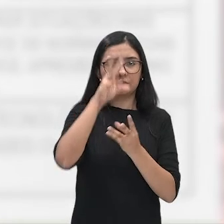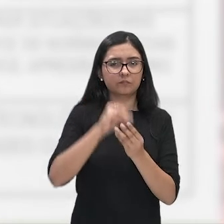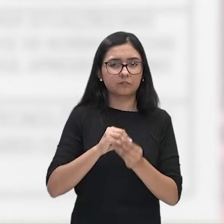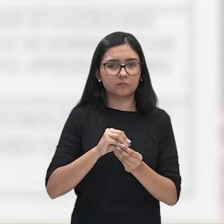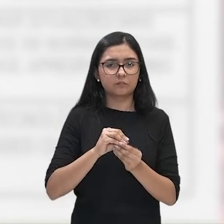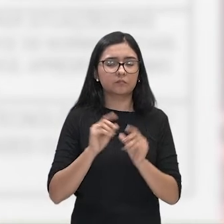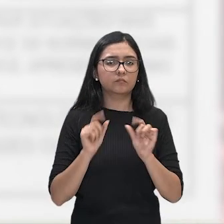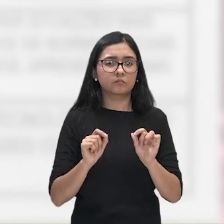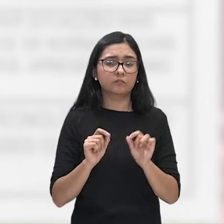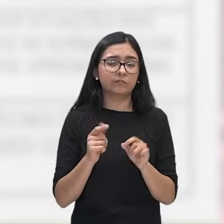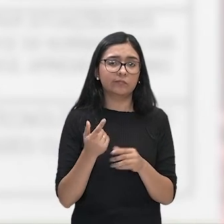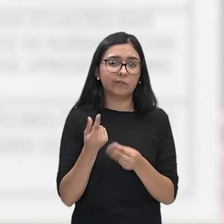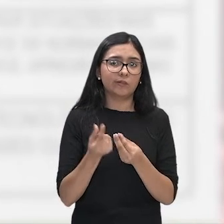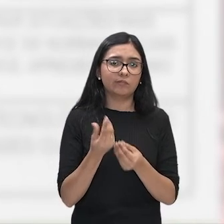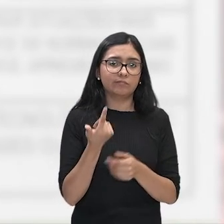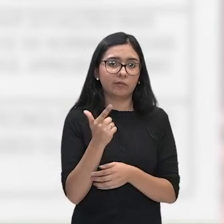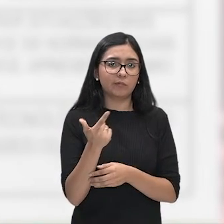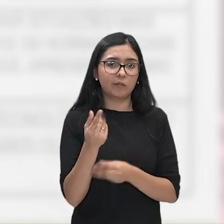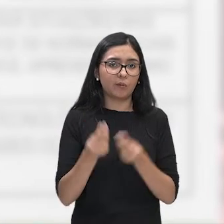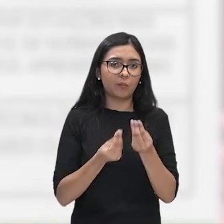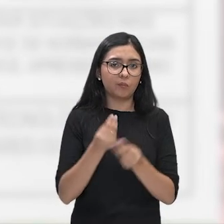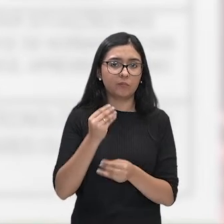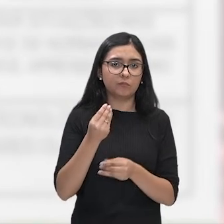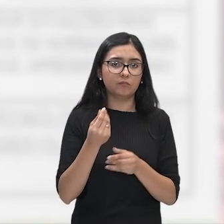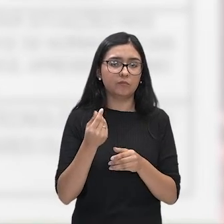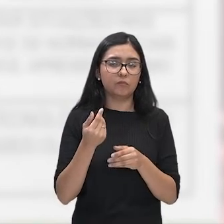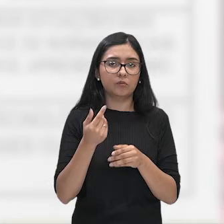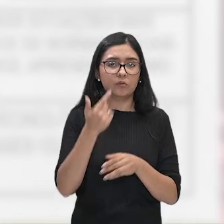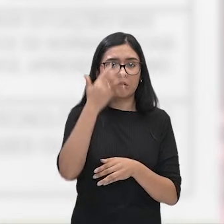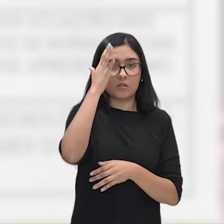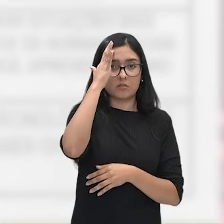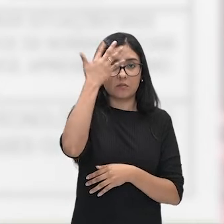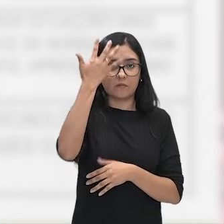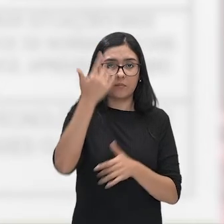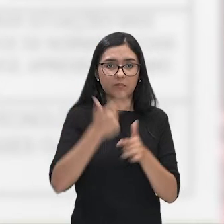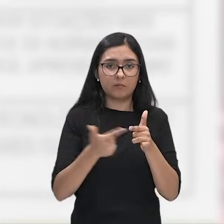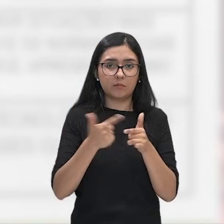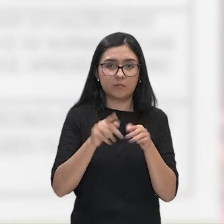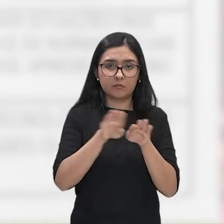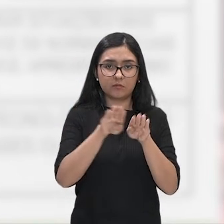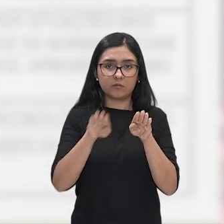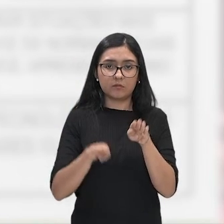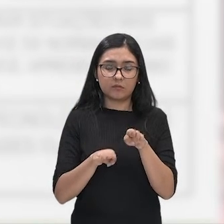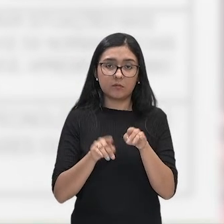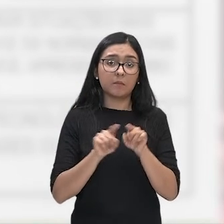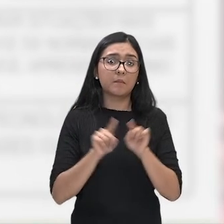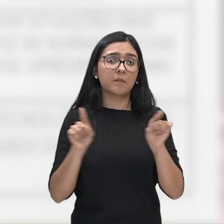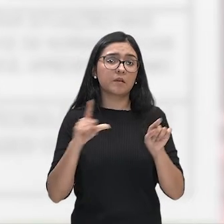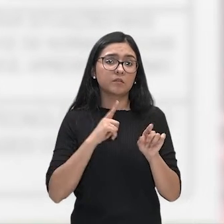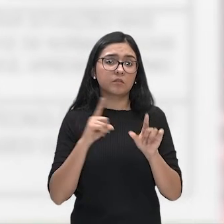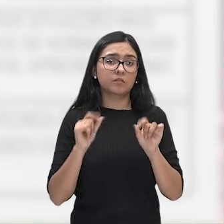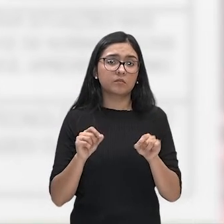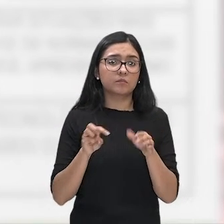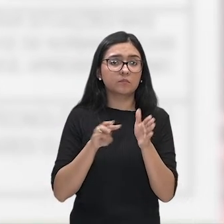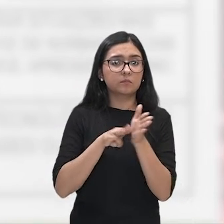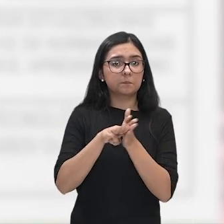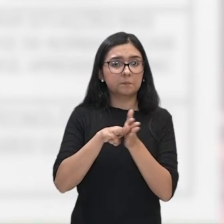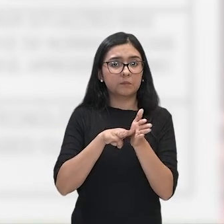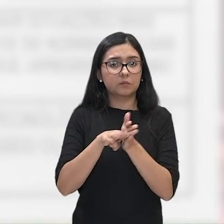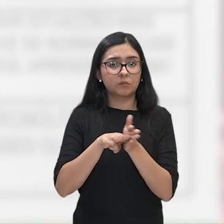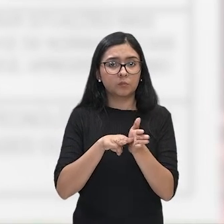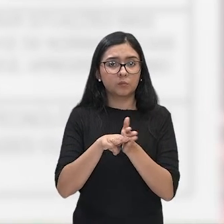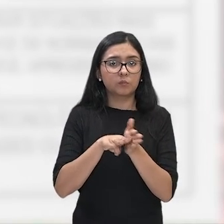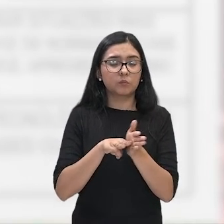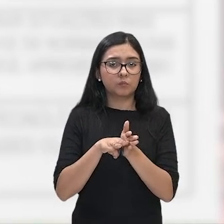que não há solução. Precisa, mas tem uma metodologia,